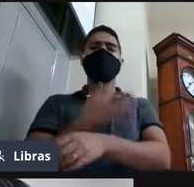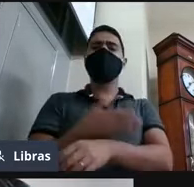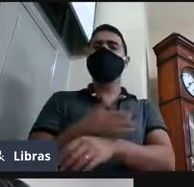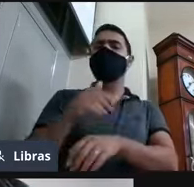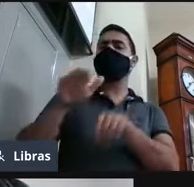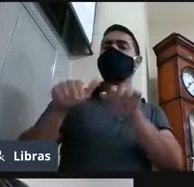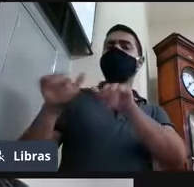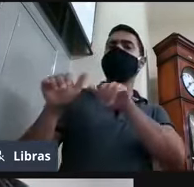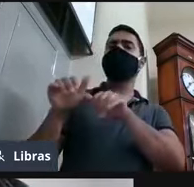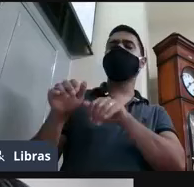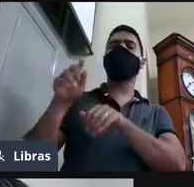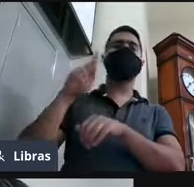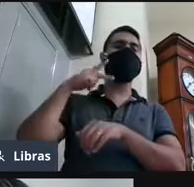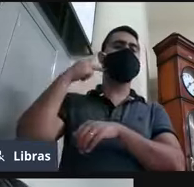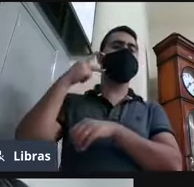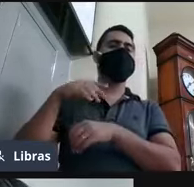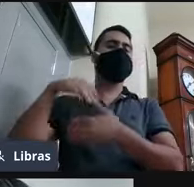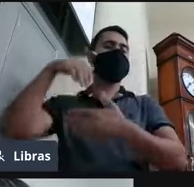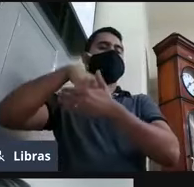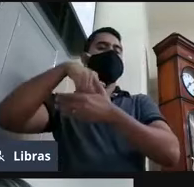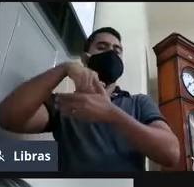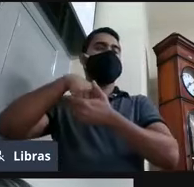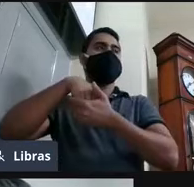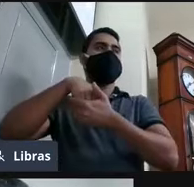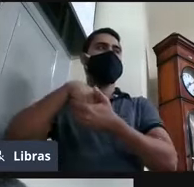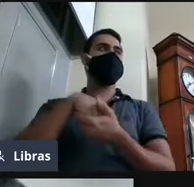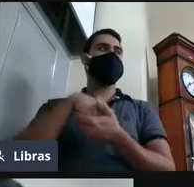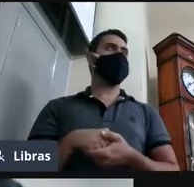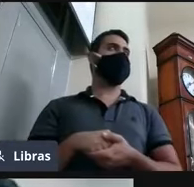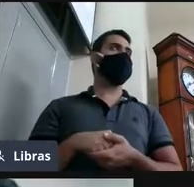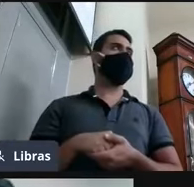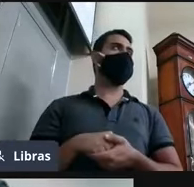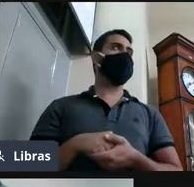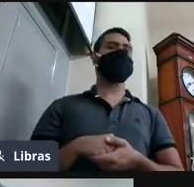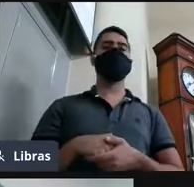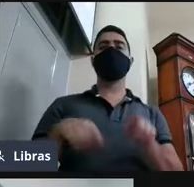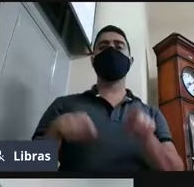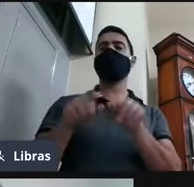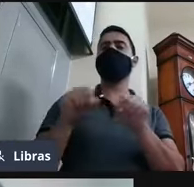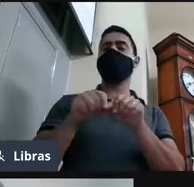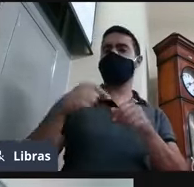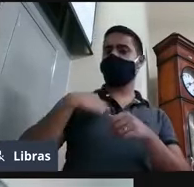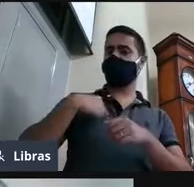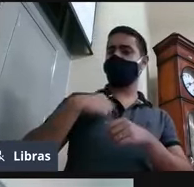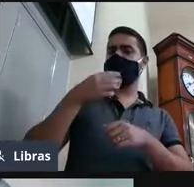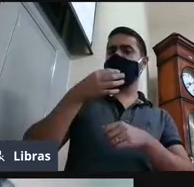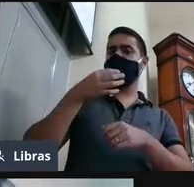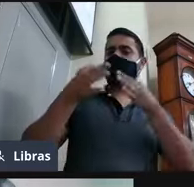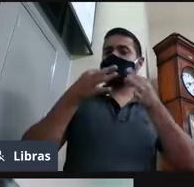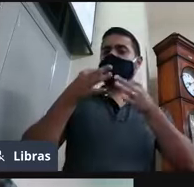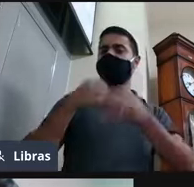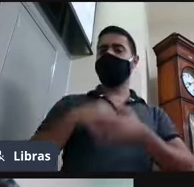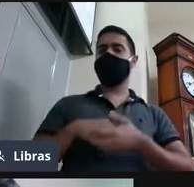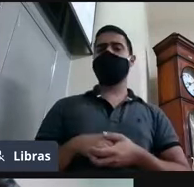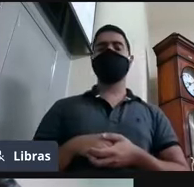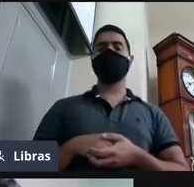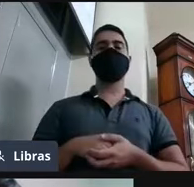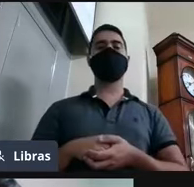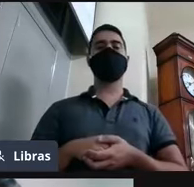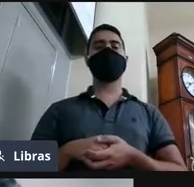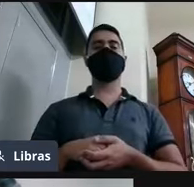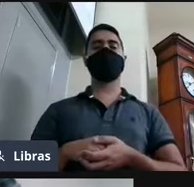chamamento de vereadores para votar. Mesmo depois eu vou fazer minha colocação sobre a minha opinião sobre